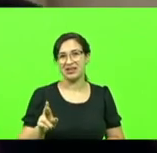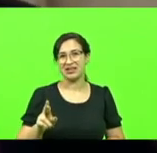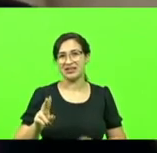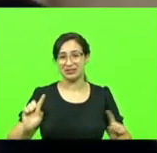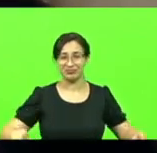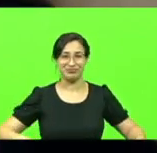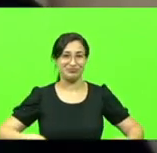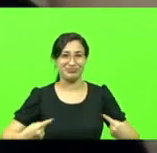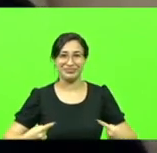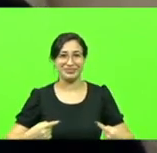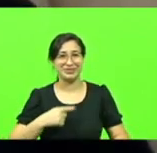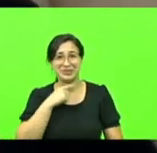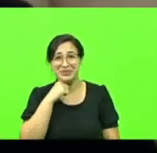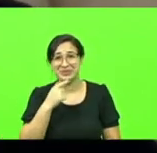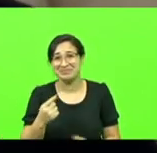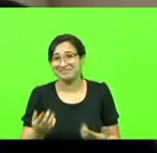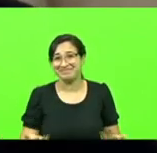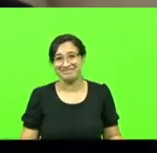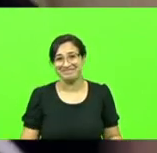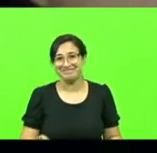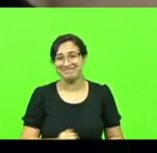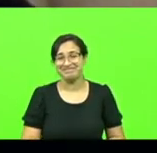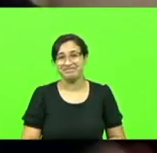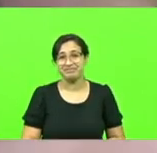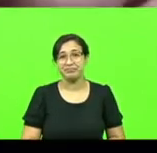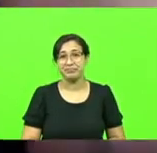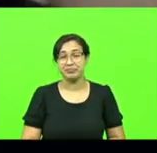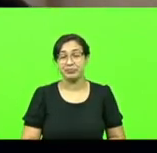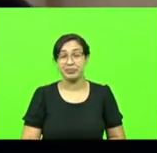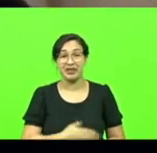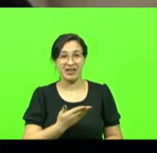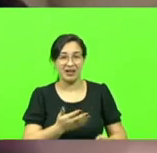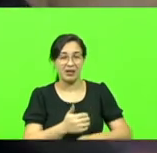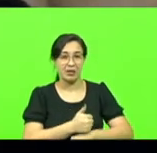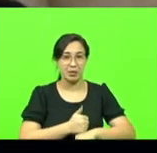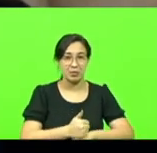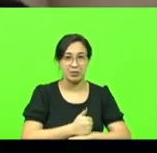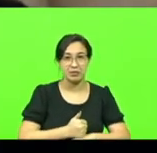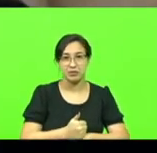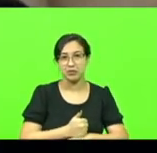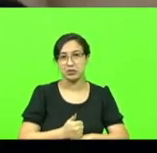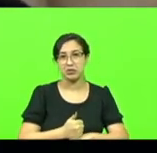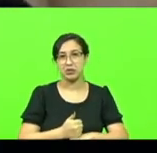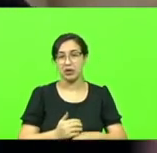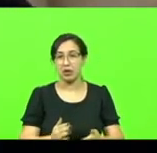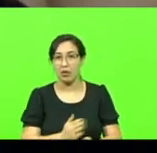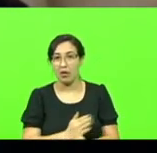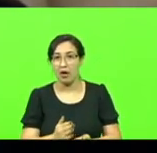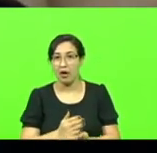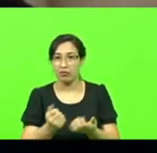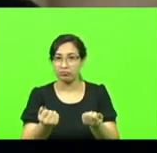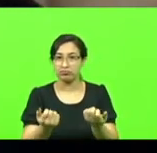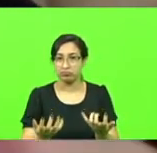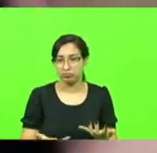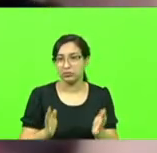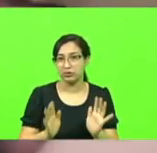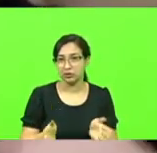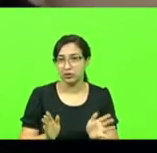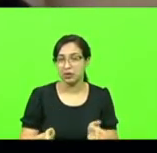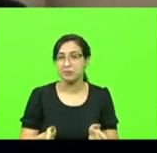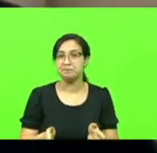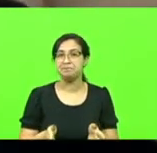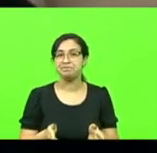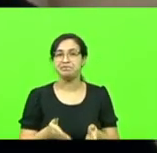mercado. Nunca. E o meu profissional, como o Giovanni falou, como a Ângela falou também,